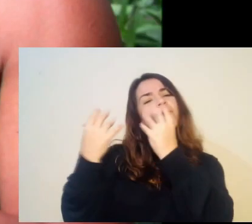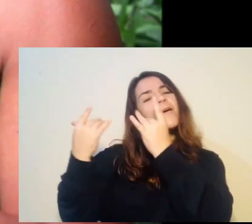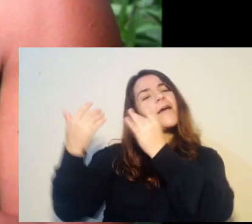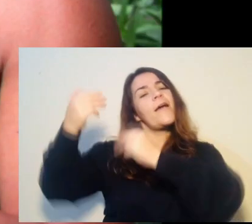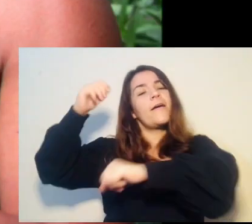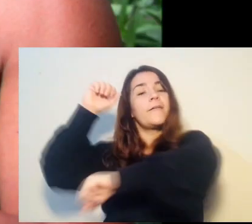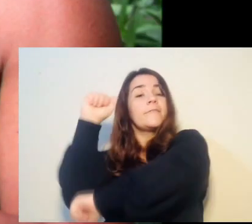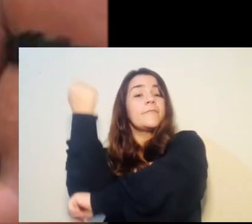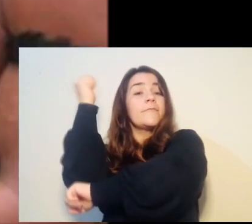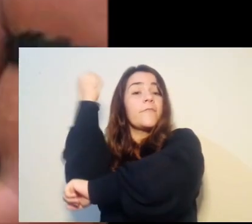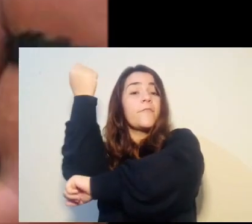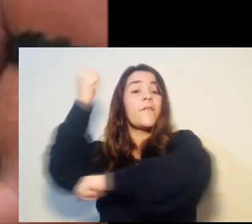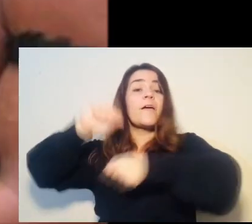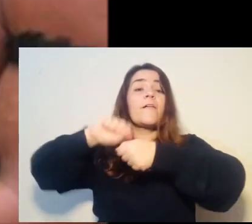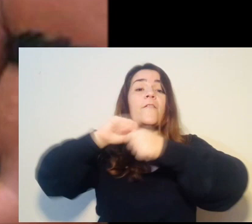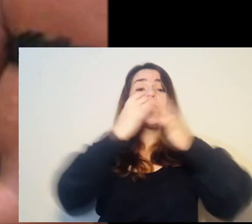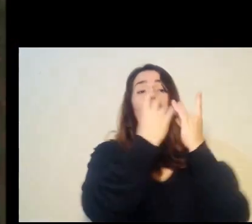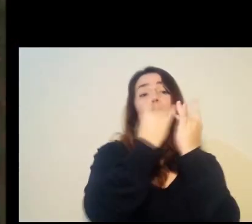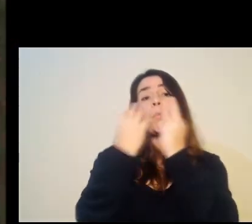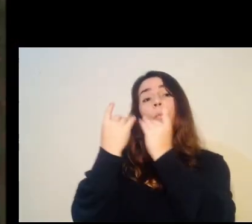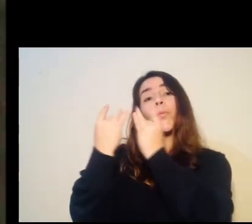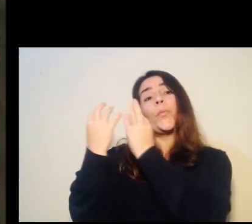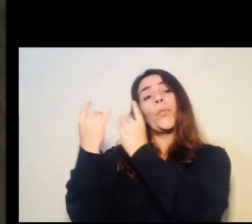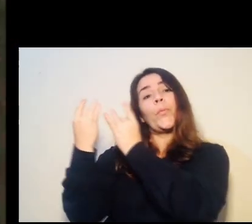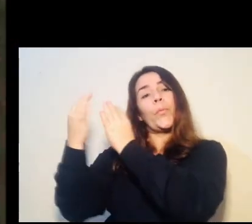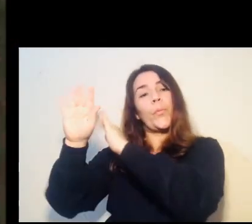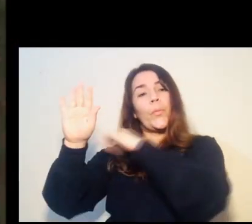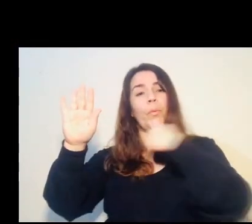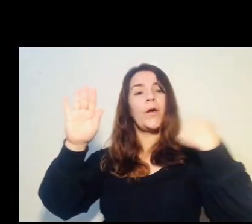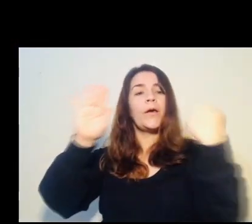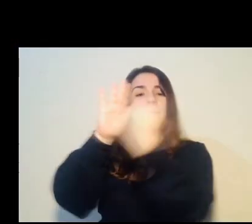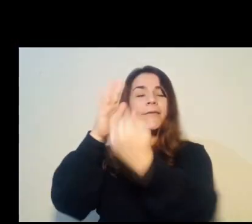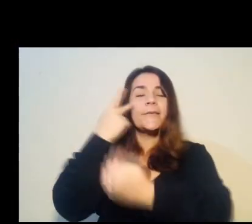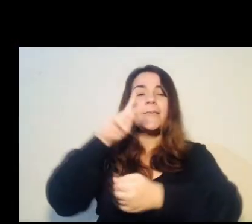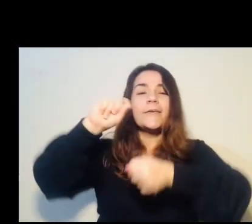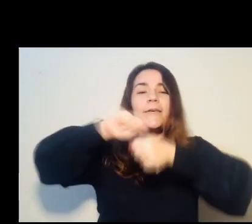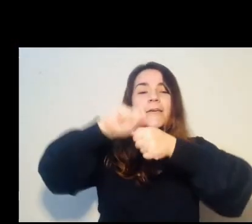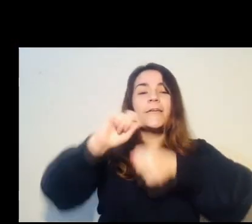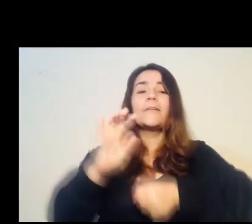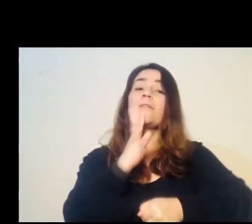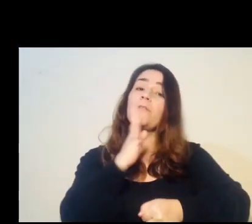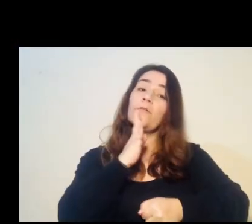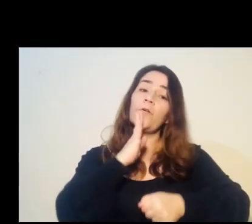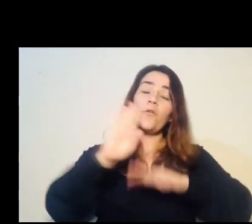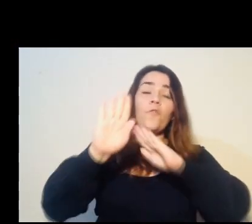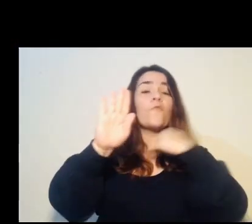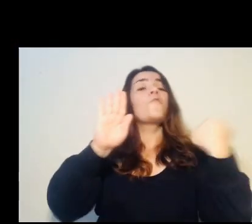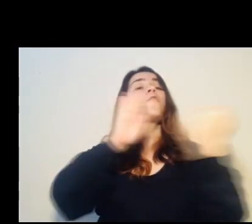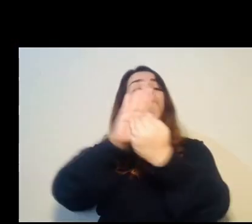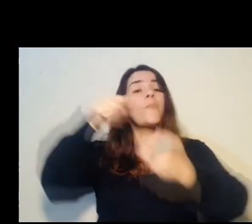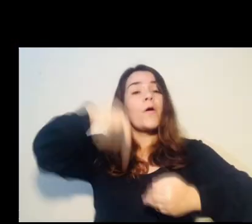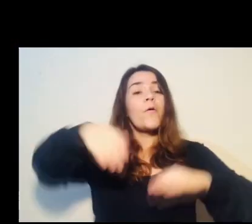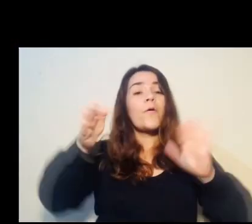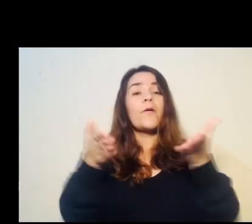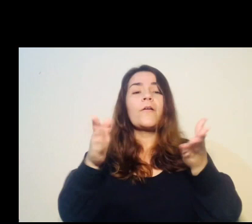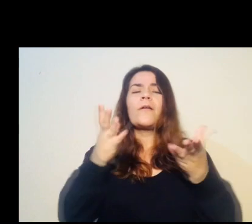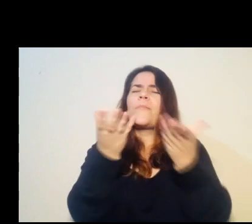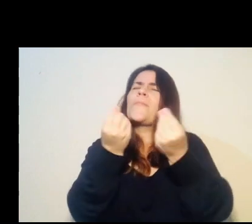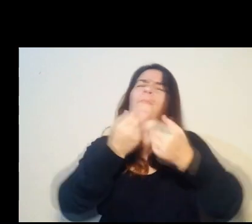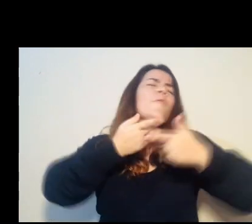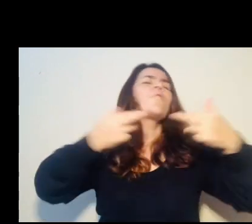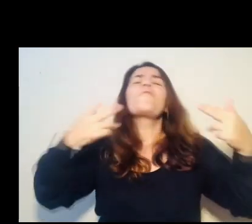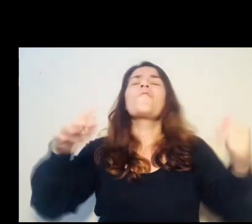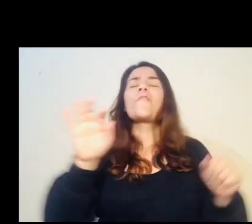flautas de madeira, incluindo as flautas transversais. O pife, como conhecemos atualmente,